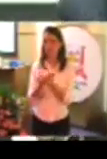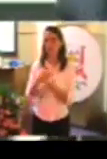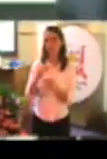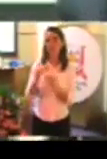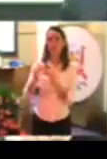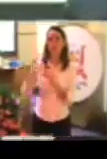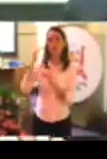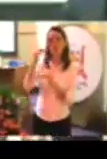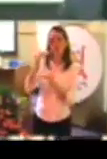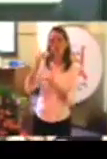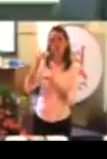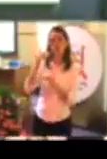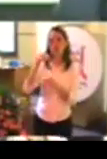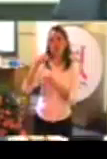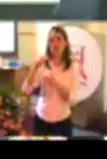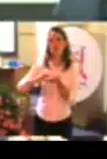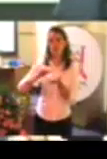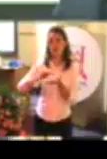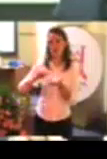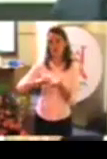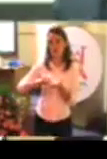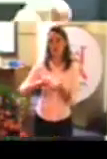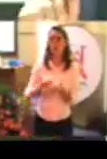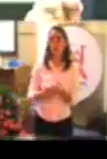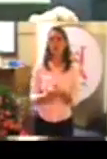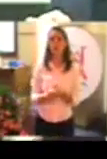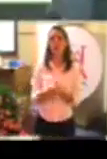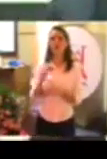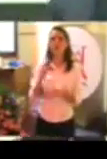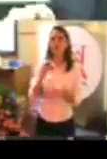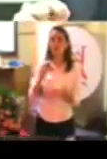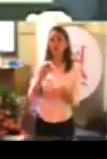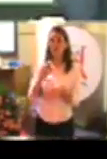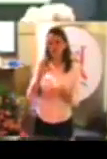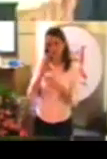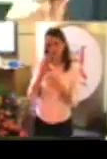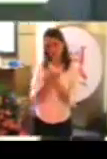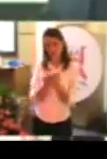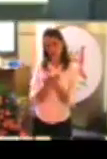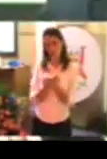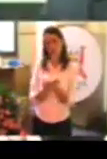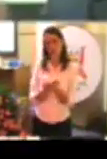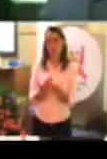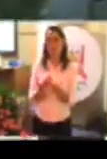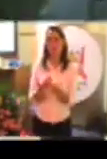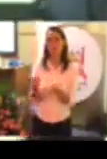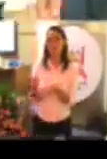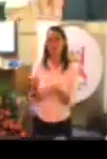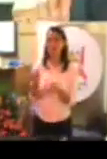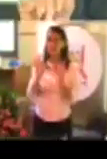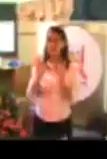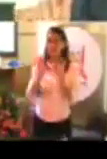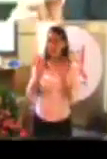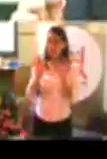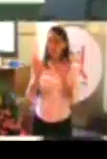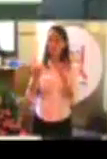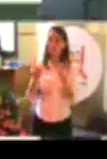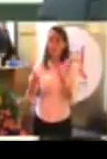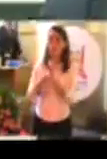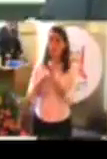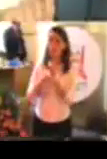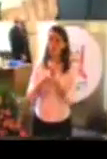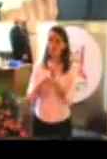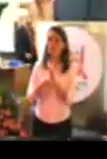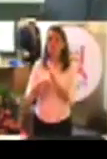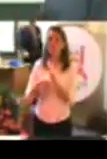Escola Superior de Administração Fazendária. Essa escola, ela é especializada